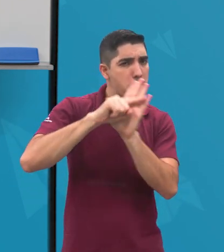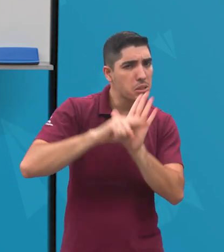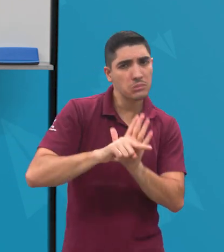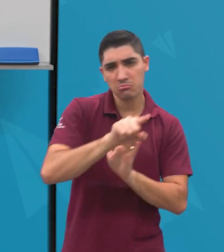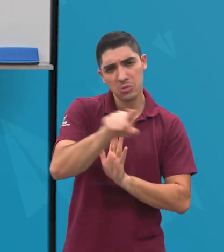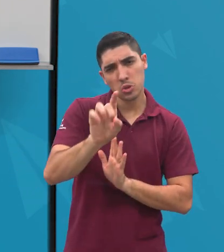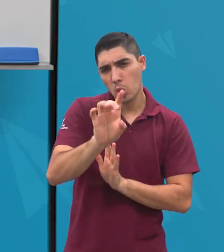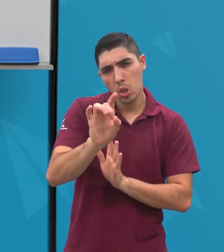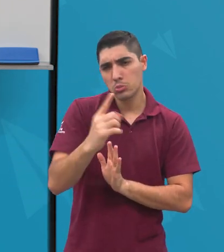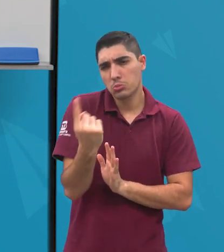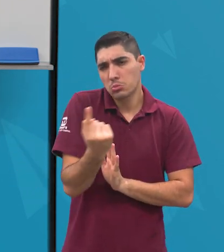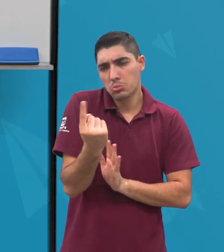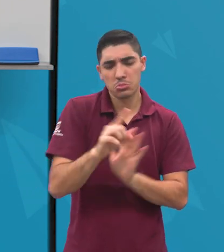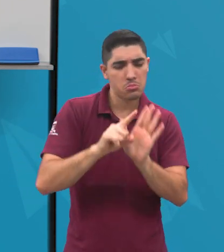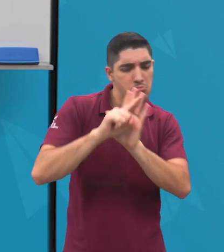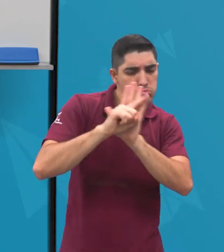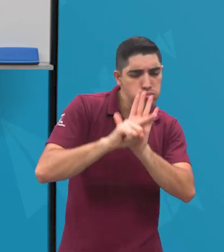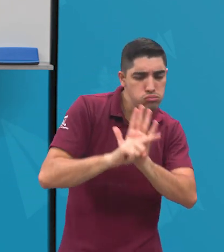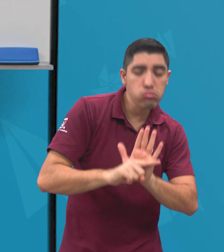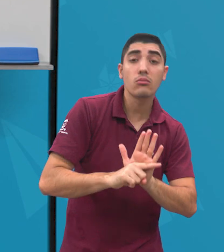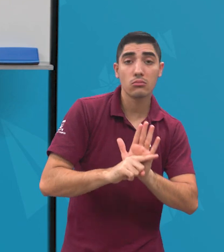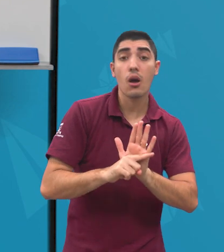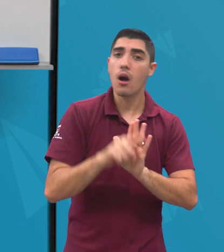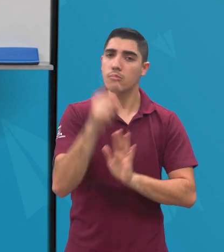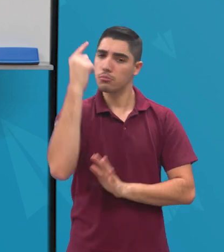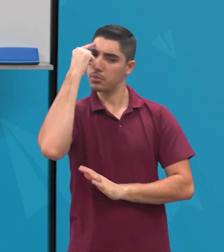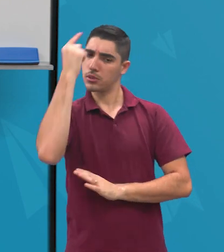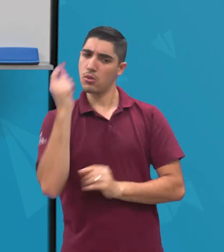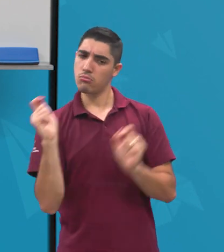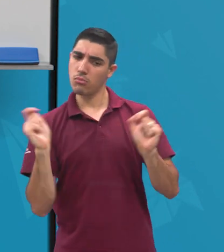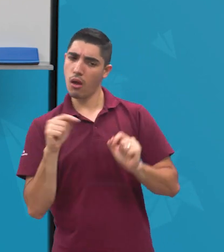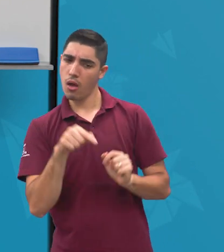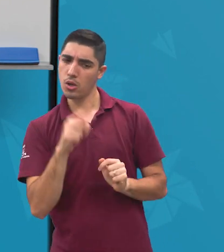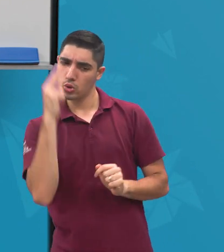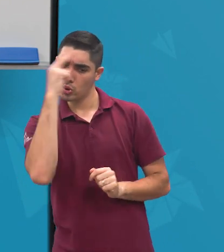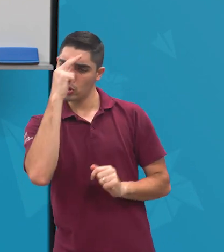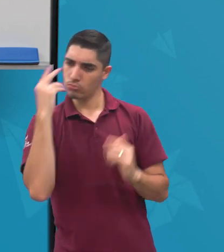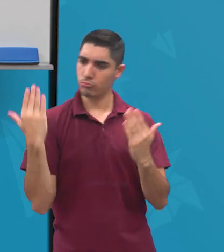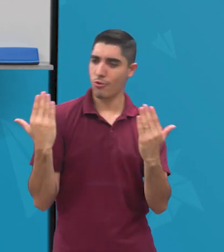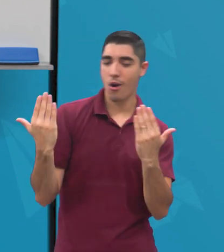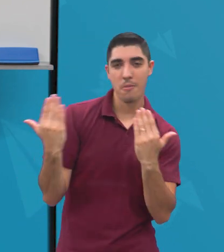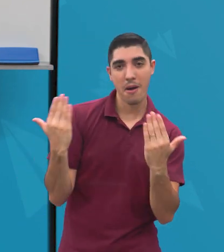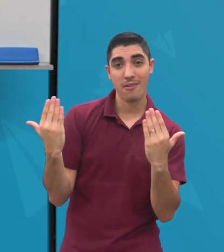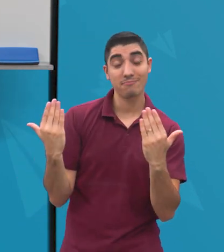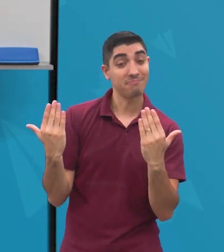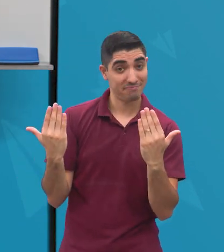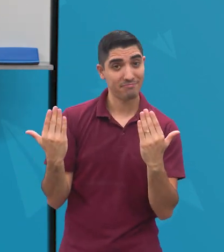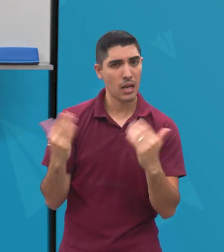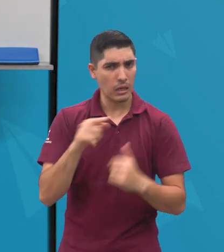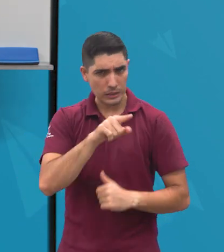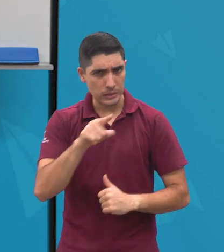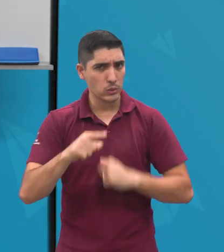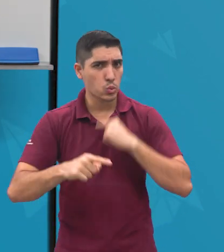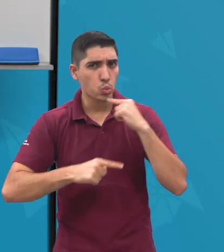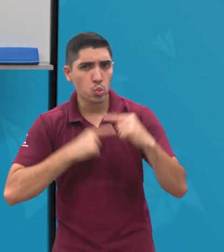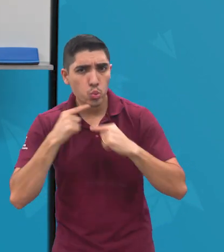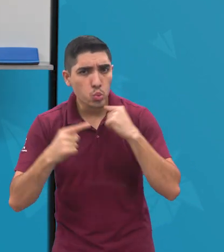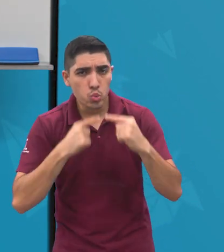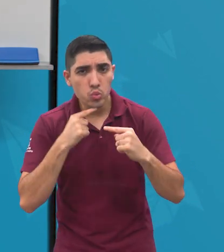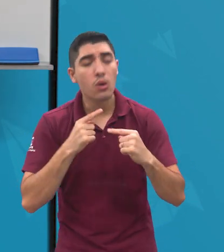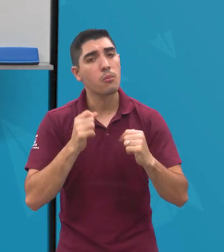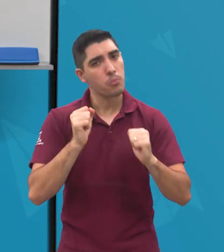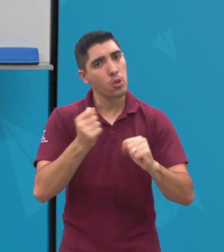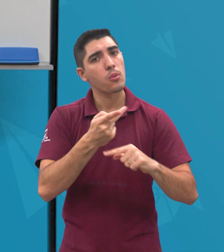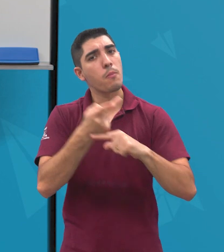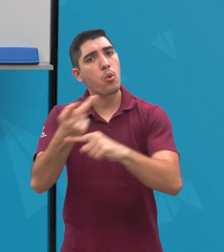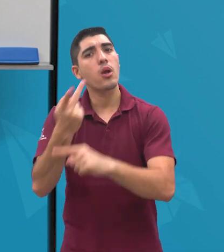conta própria, pensarem em algumas dessas comparações que eu sugeri. Se vocês tiverem alguma dúvida,